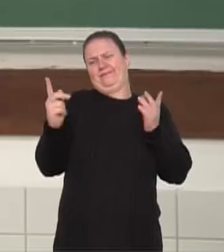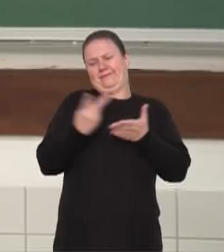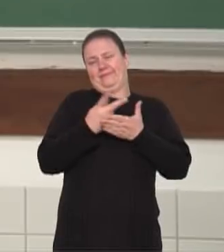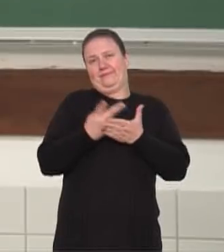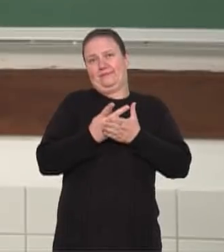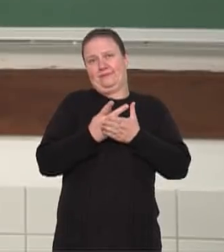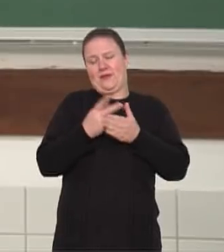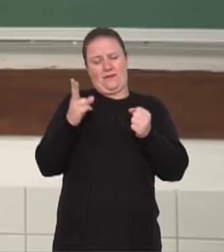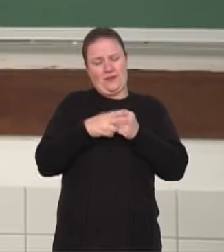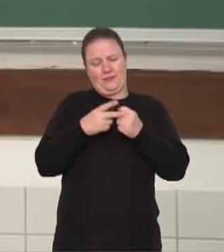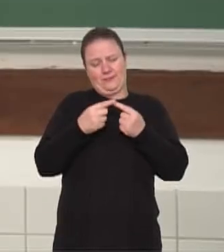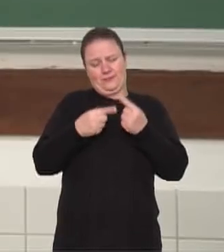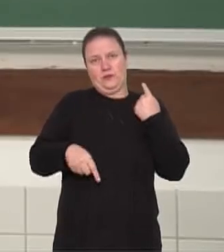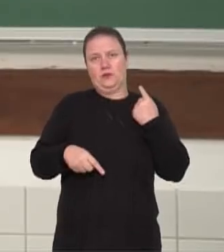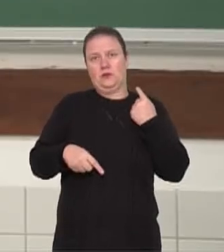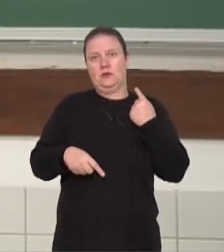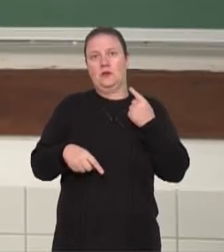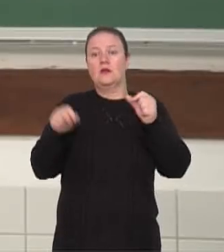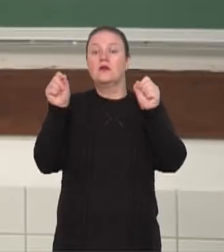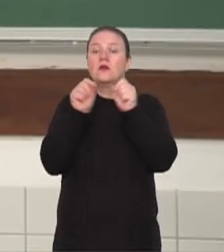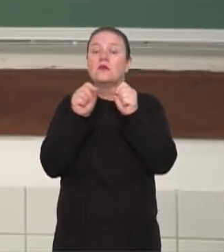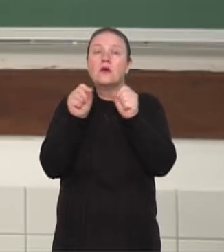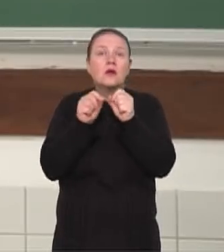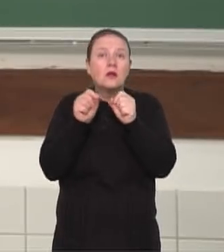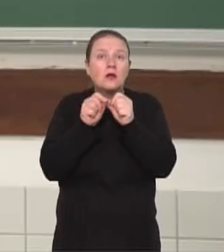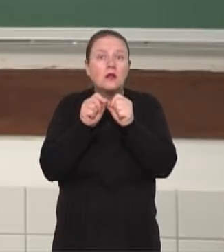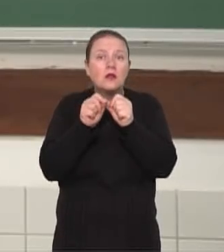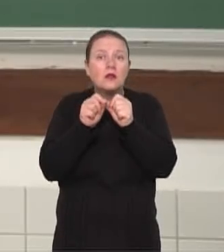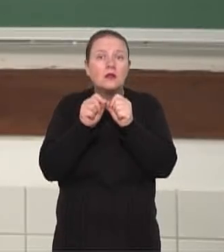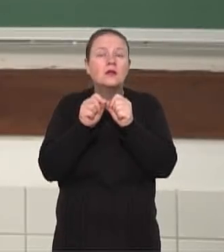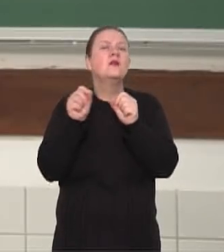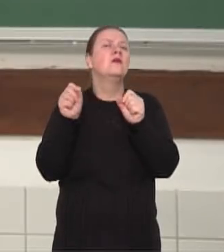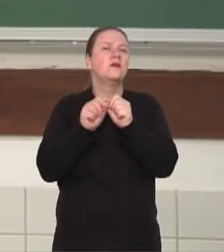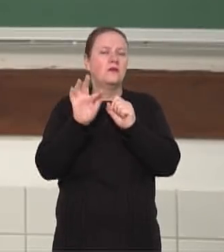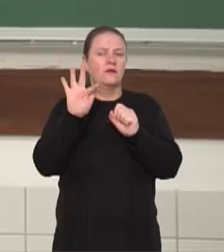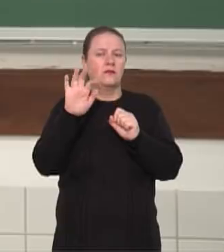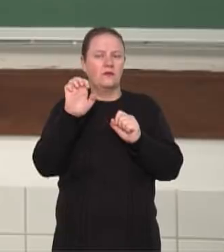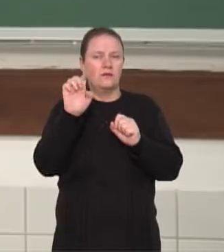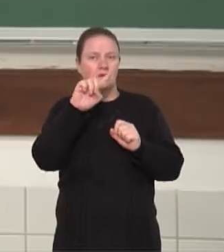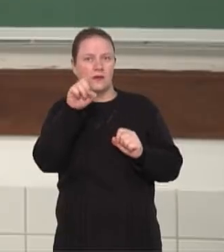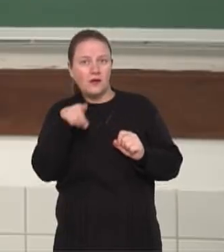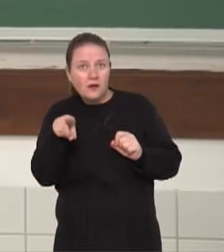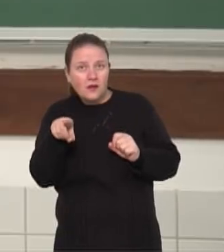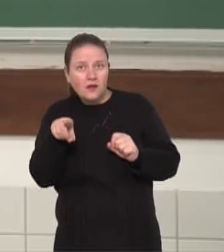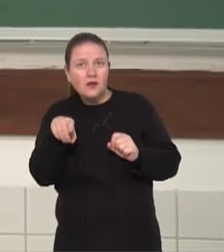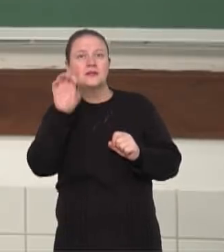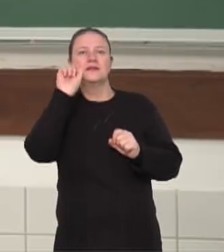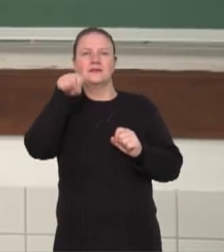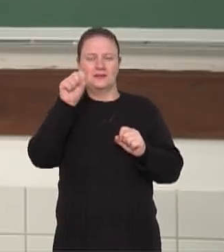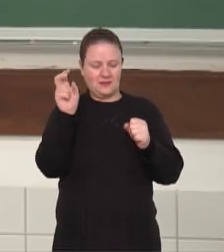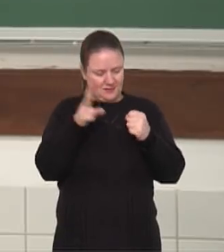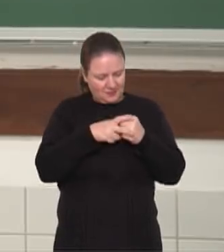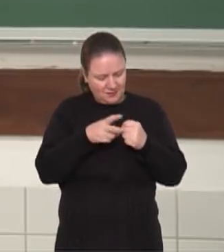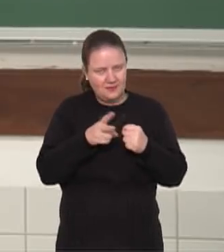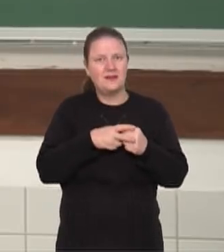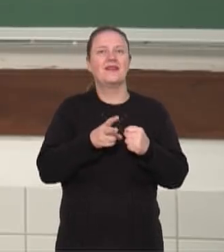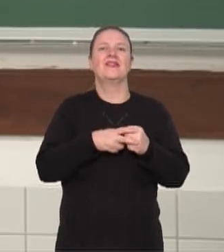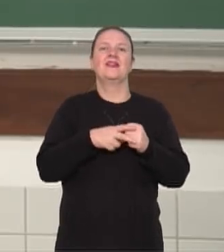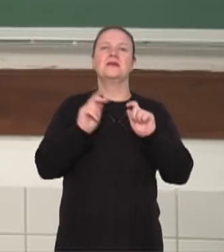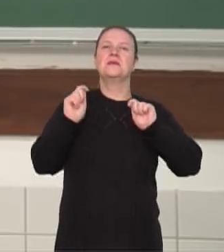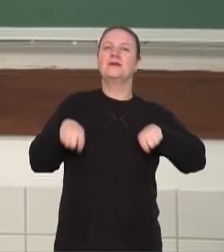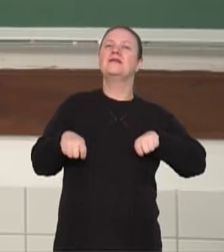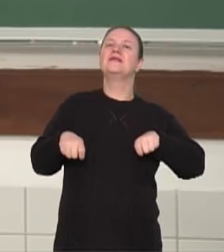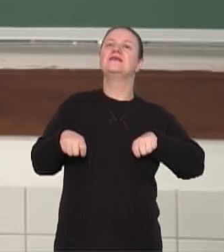é verbo, certo? Fez. Eu fiz, tu fizeste, ele fez. Nós fizemos, vós fizestes, eles fizeram. Opa, dá para